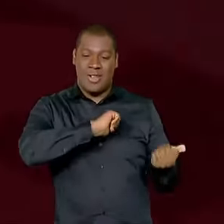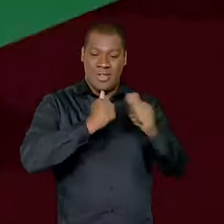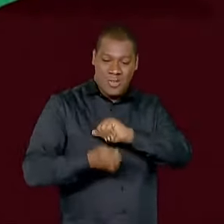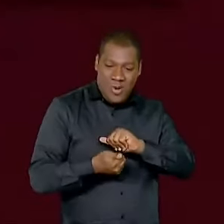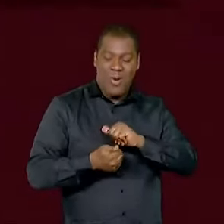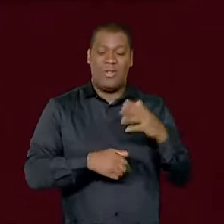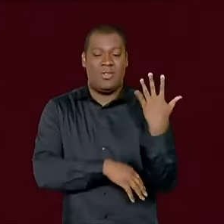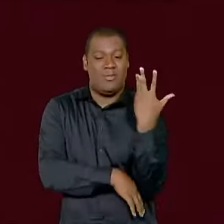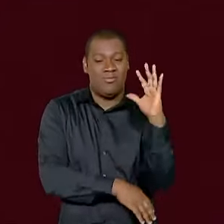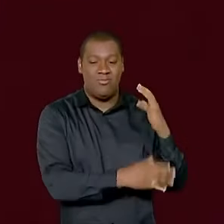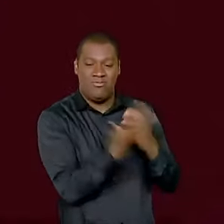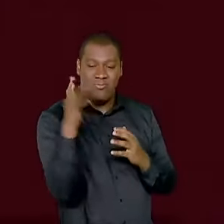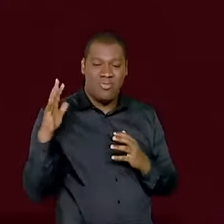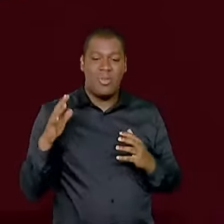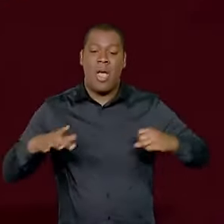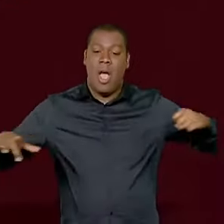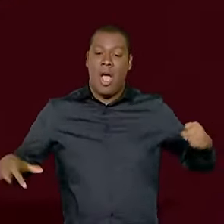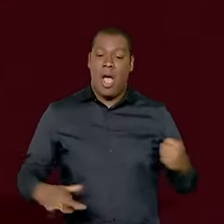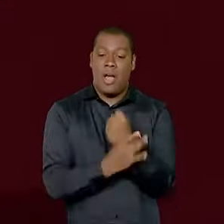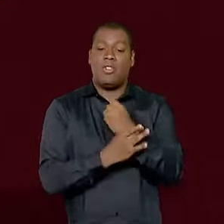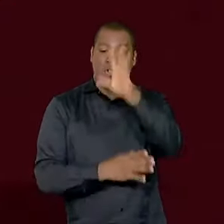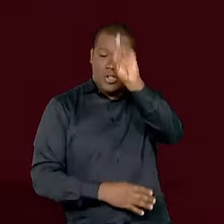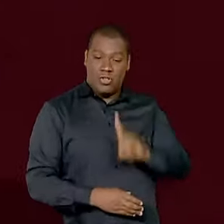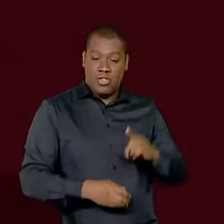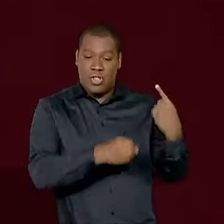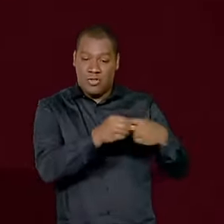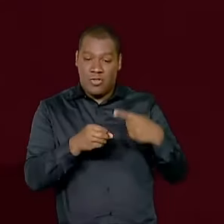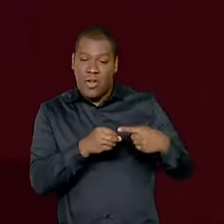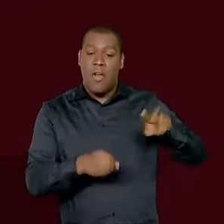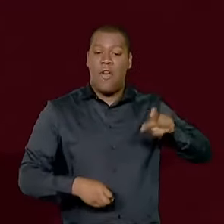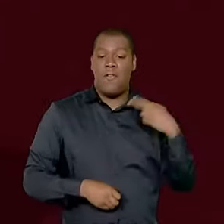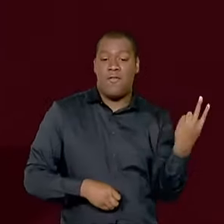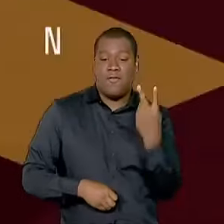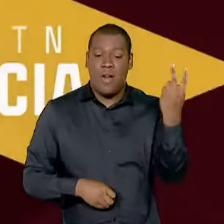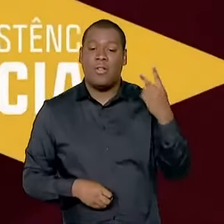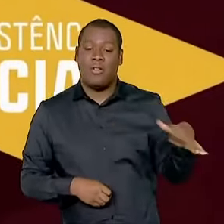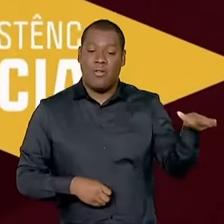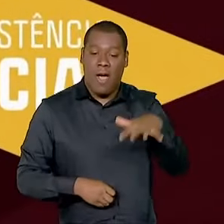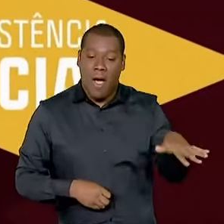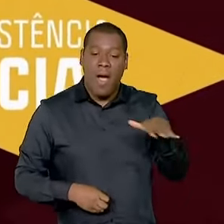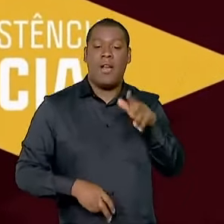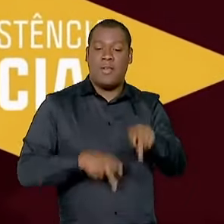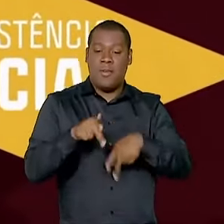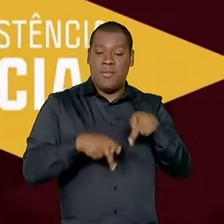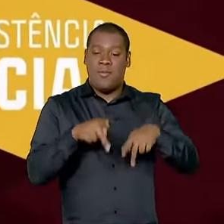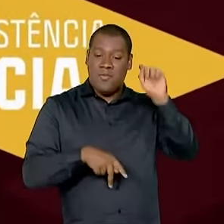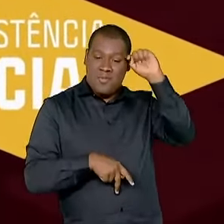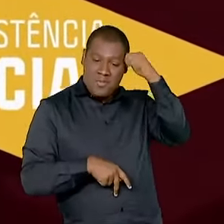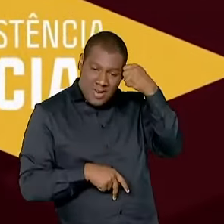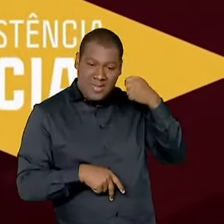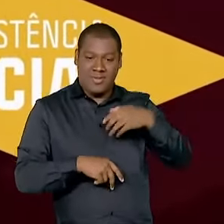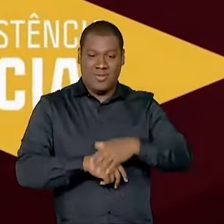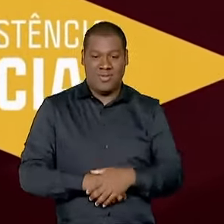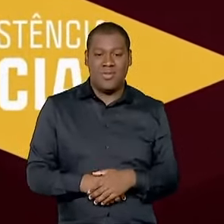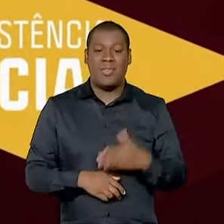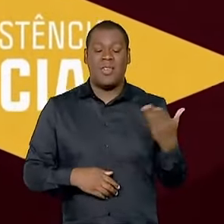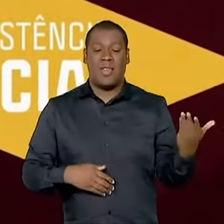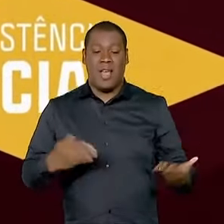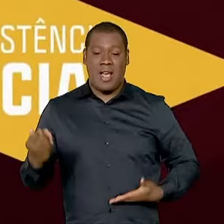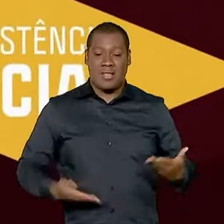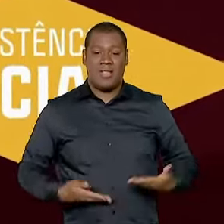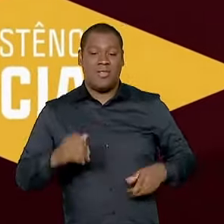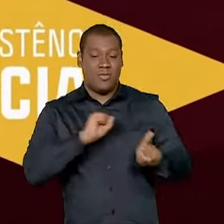esporte, meio ambiente, garantia do direito à cidade e a valorização dos territórios, assistência social, segurança alimentar